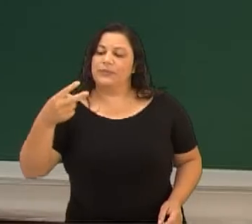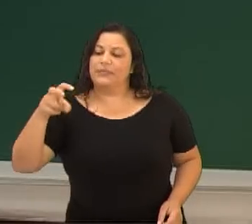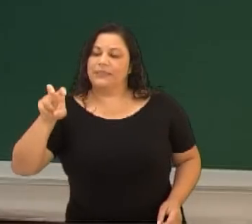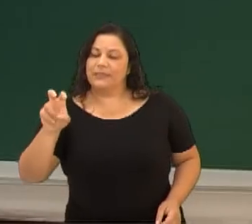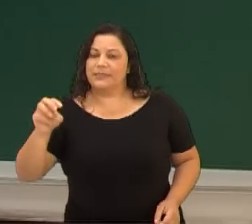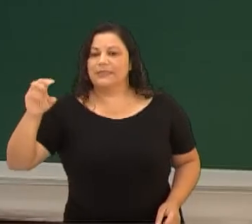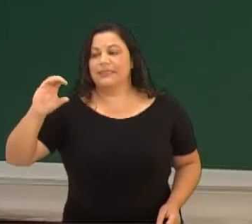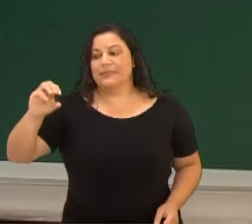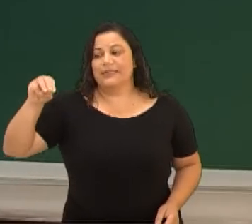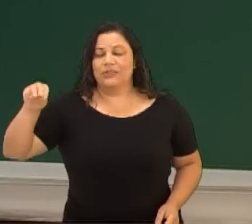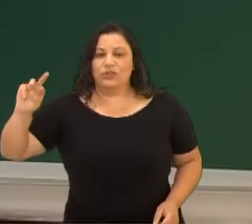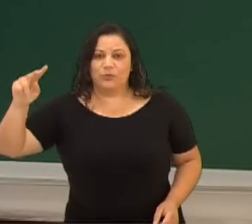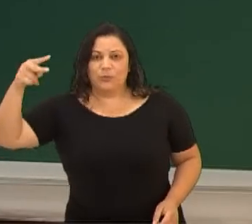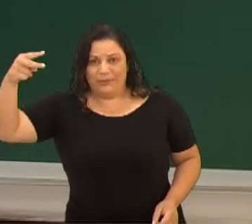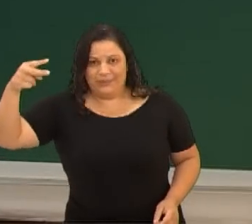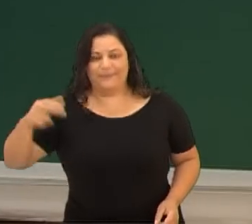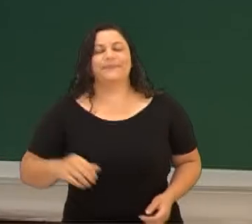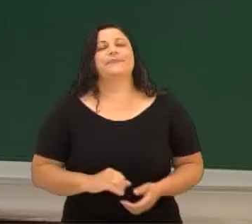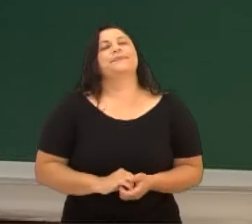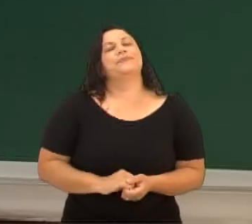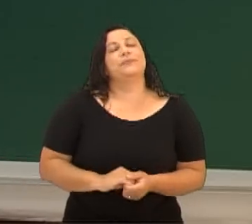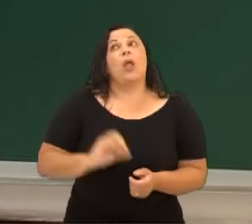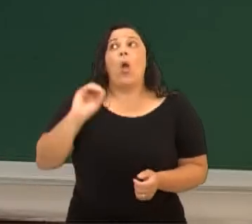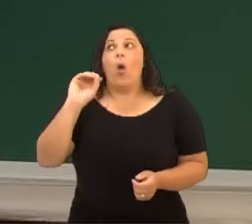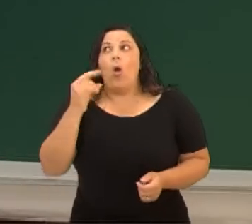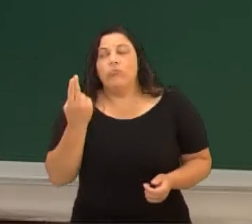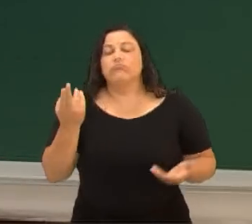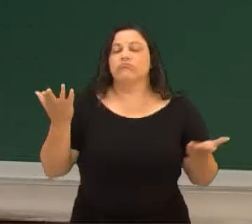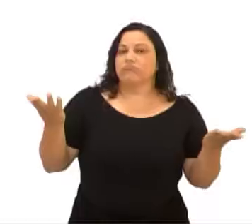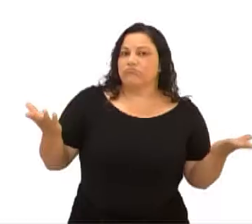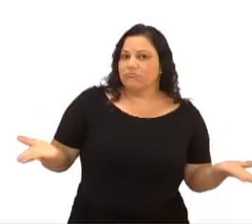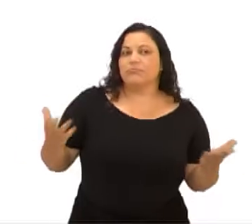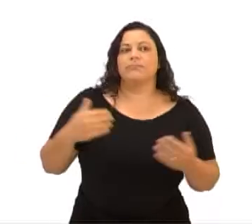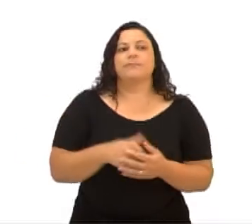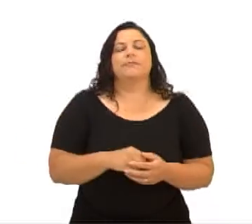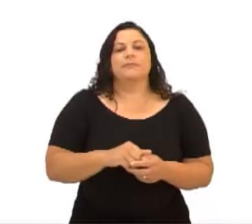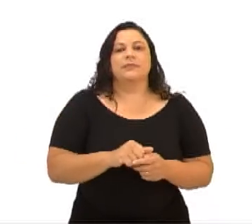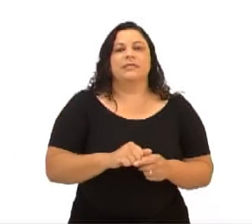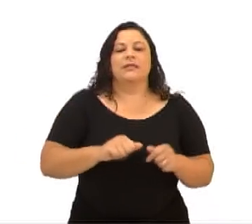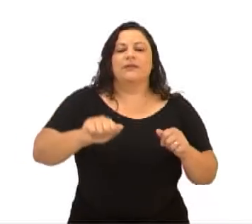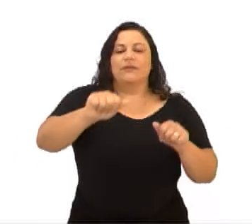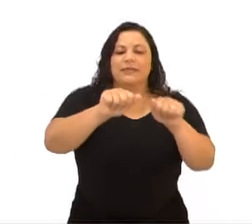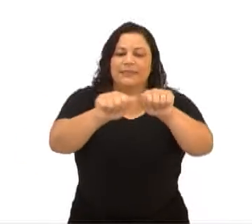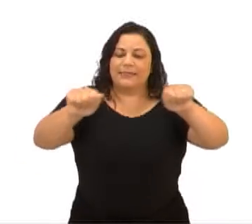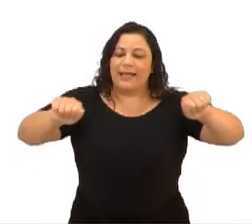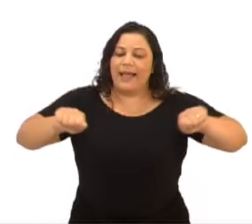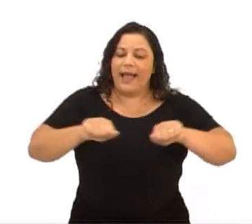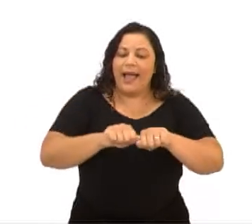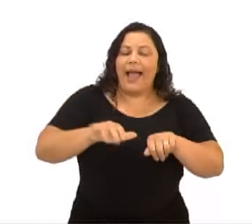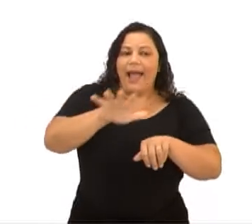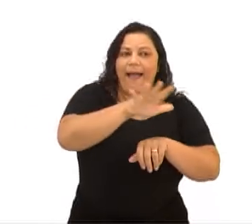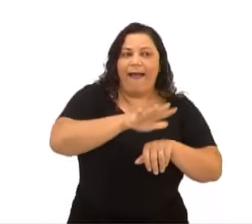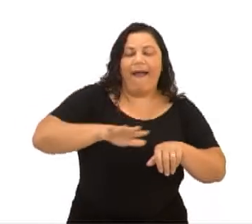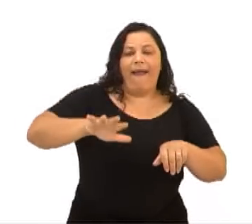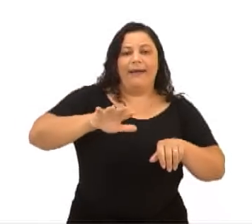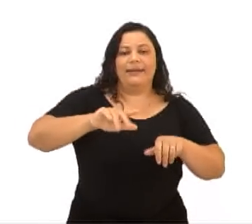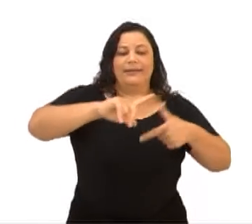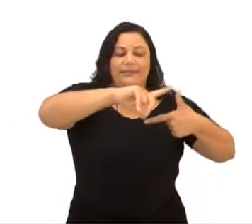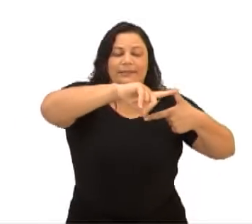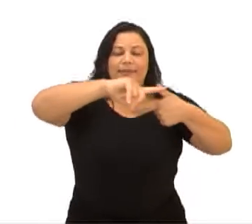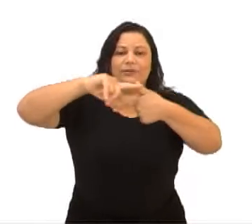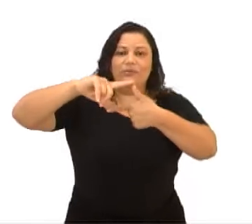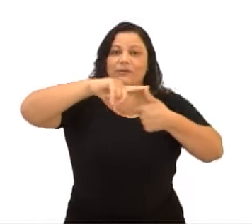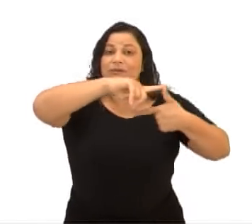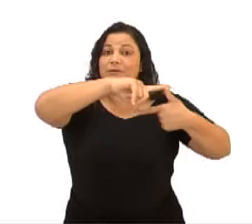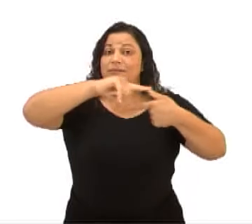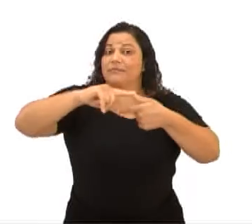0,78125 centímetros quadrados. Ou seja, que a nossa área do losango vai ser exatamente a mesma. Então, como que vai